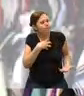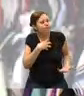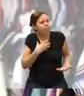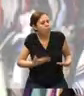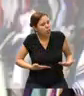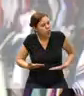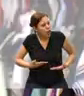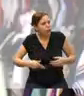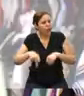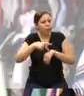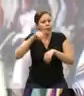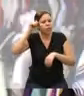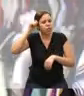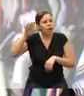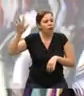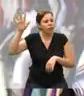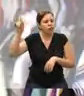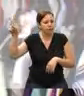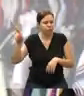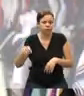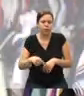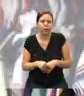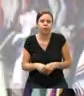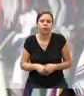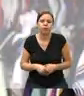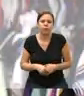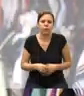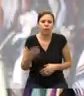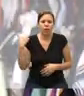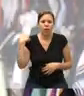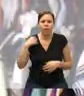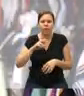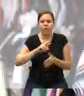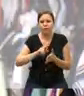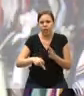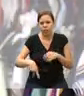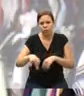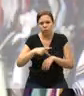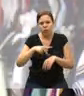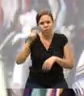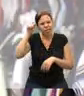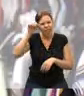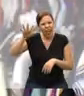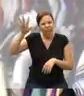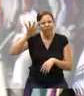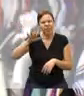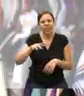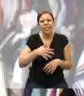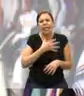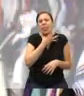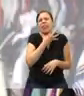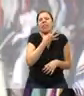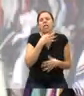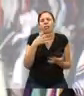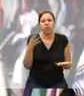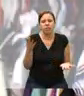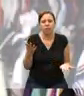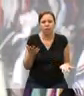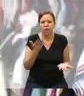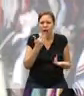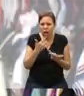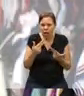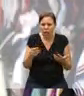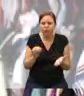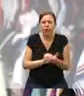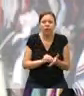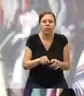na África, né? Naquela época, vários países da África passavam por crises gravíssimas, né, de